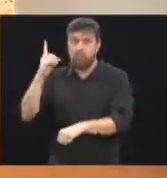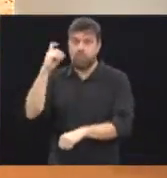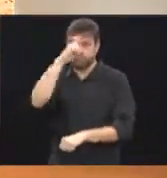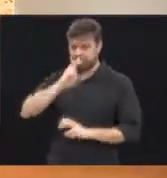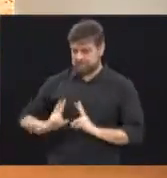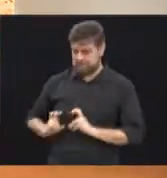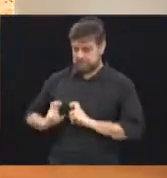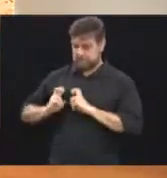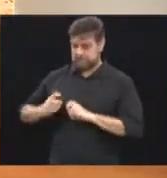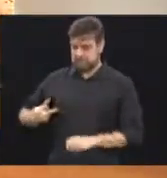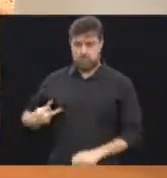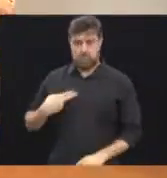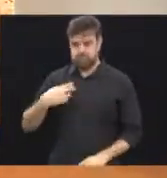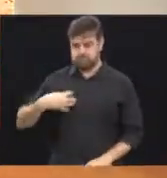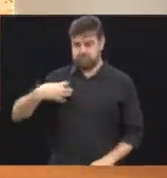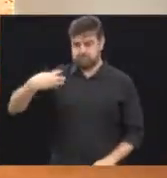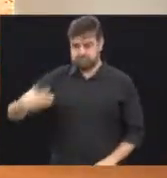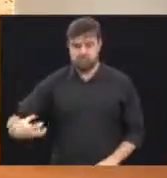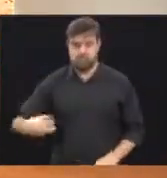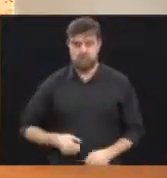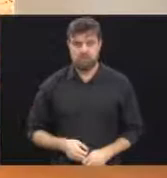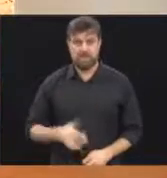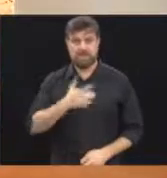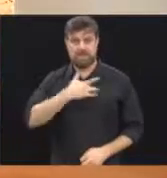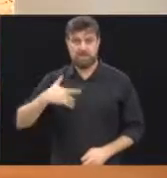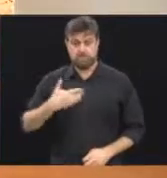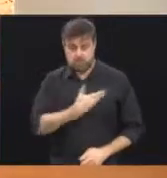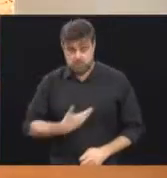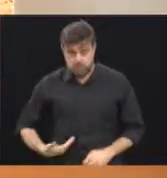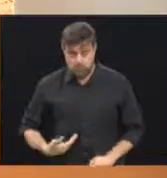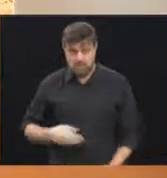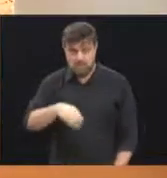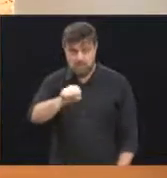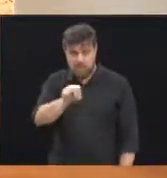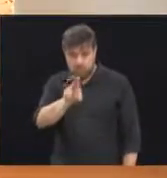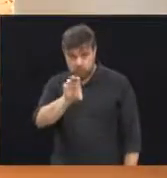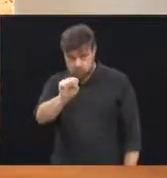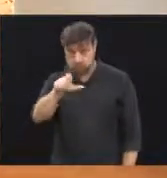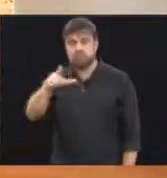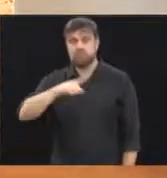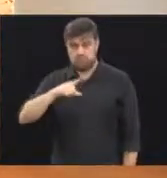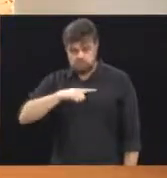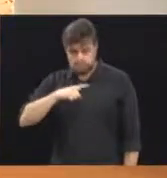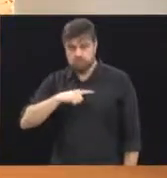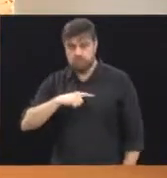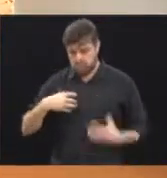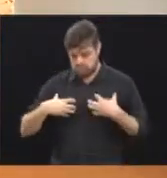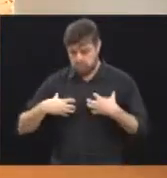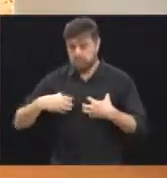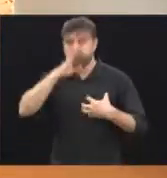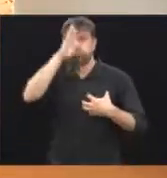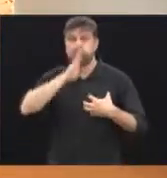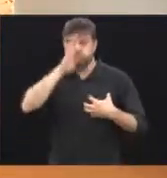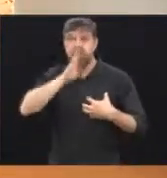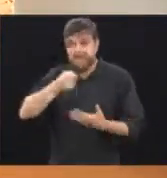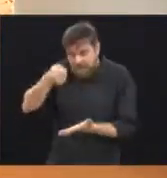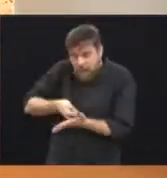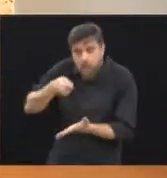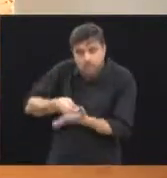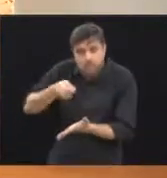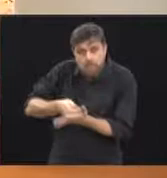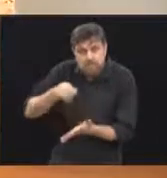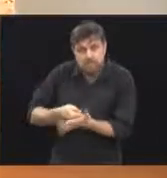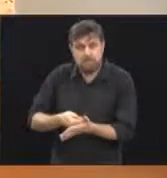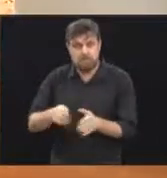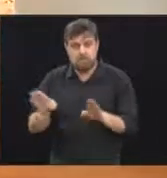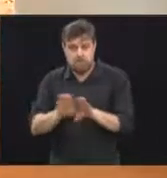né? Lembrando que o SUS tem a reconstrução de mama como uma obrigatoriedade, né? E